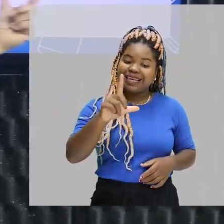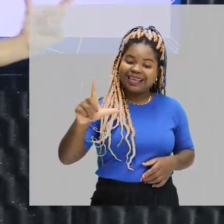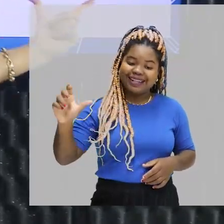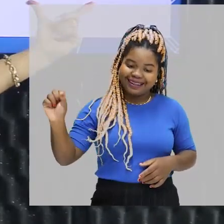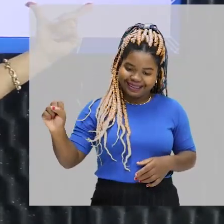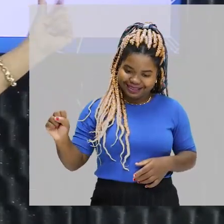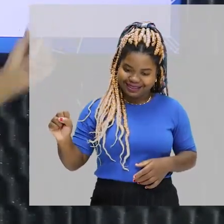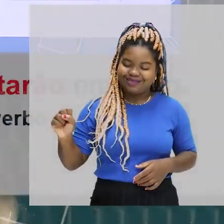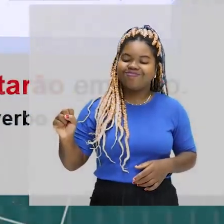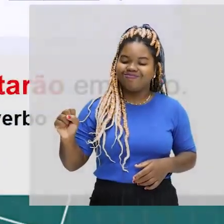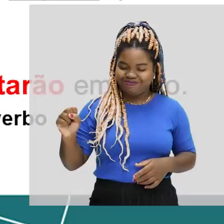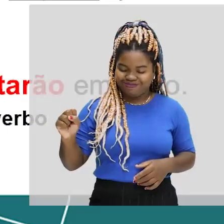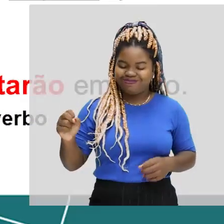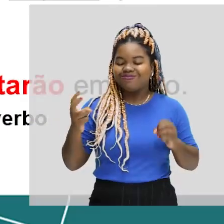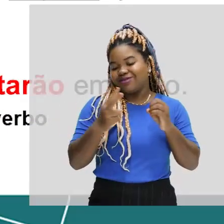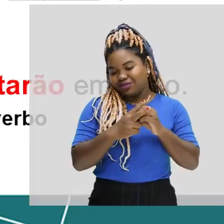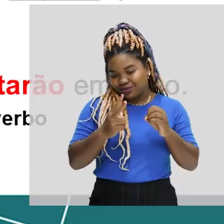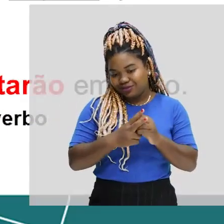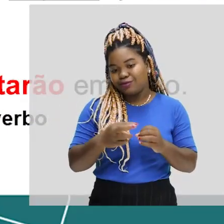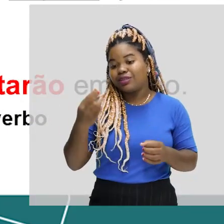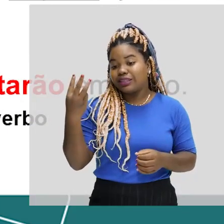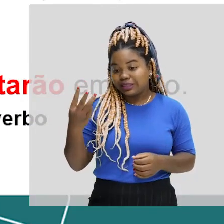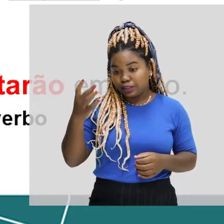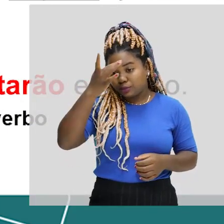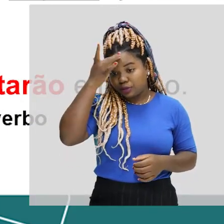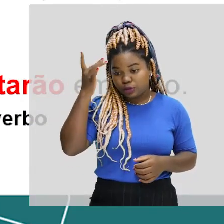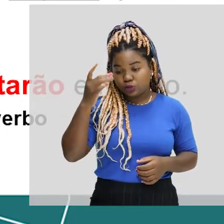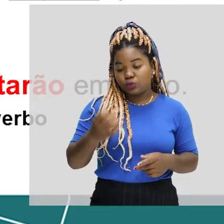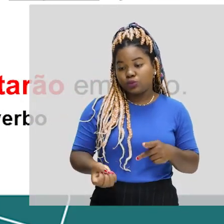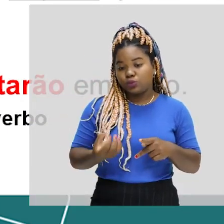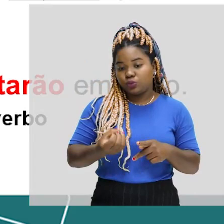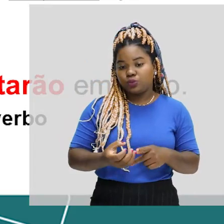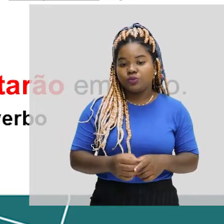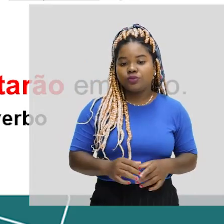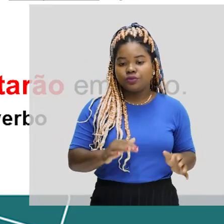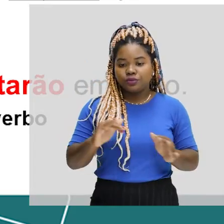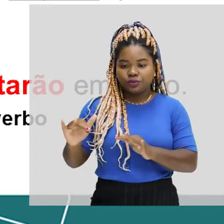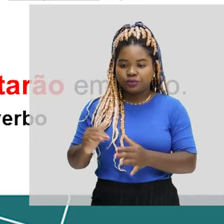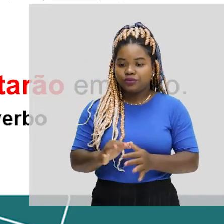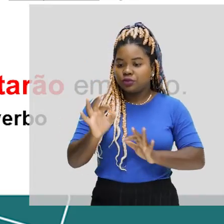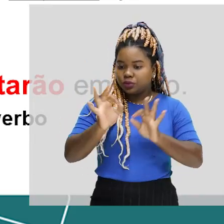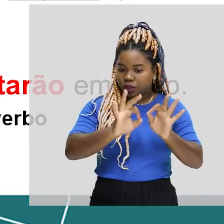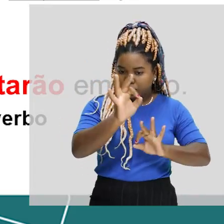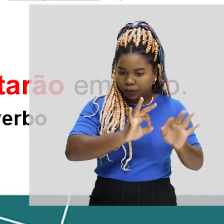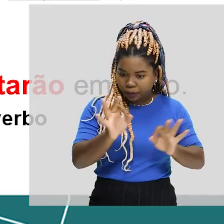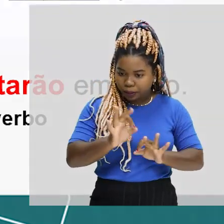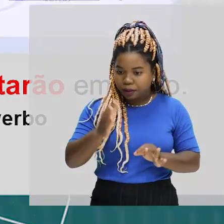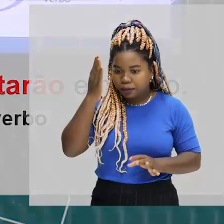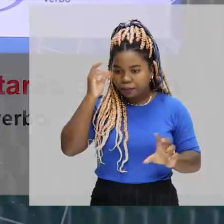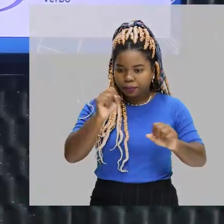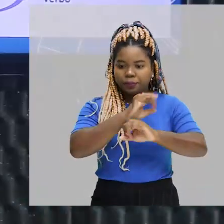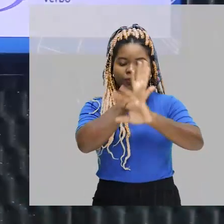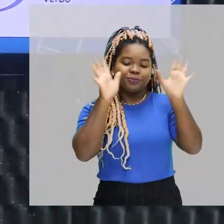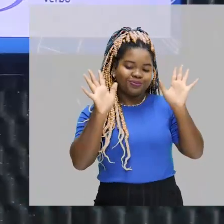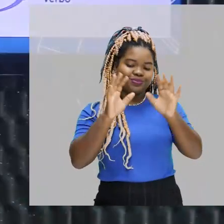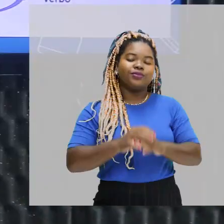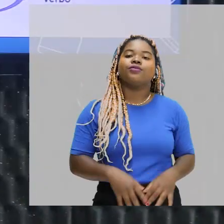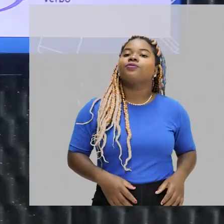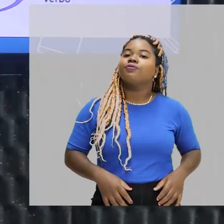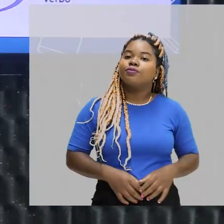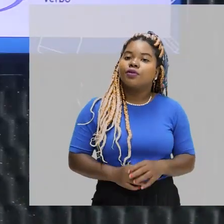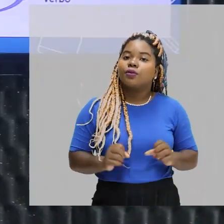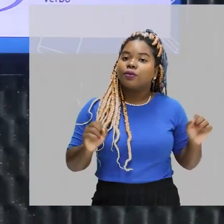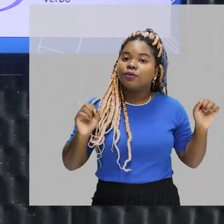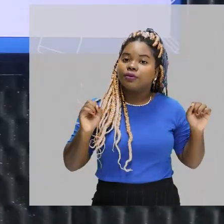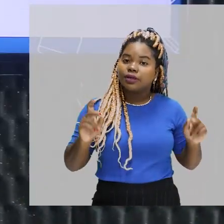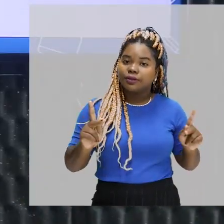O verbo vai ficar na terceira pessoa do plural. Tá bom? Tudo bonitinho aqui? Deu para entender? Ótimo.